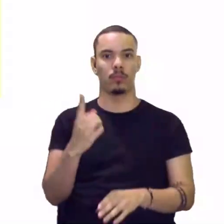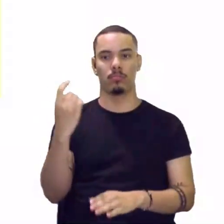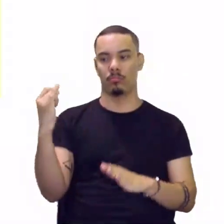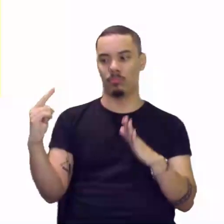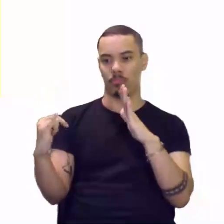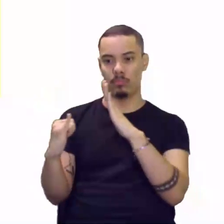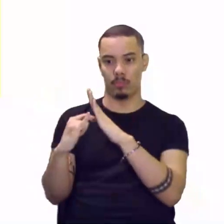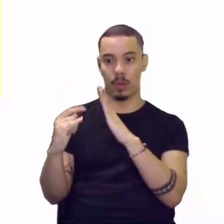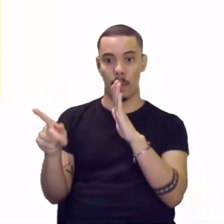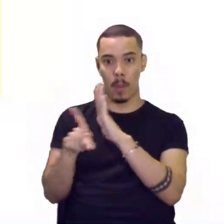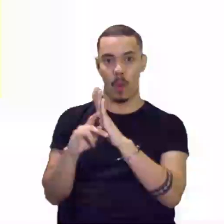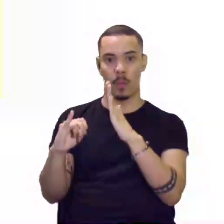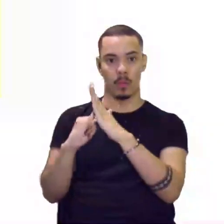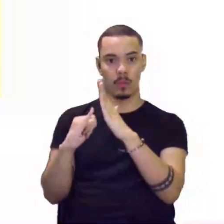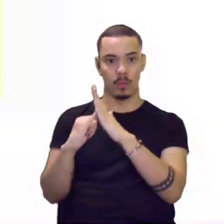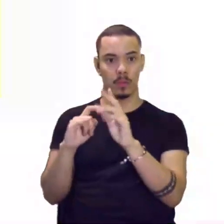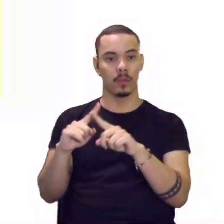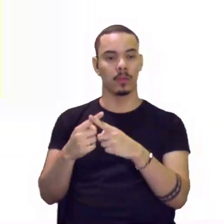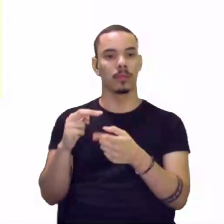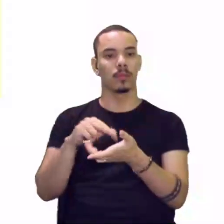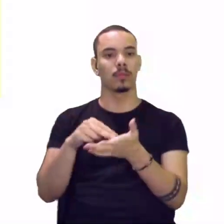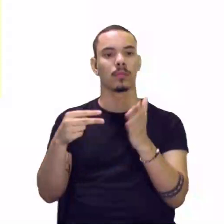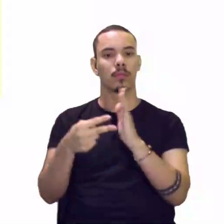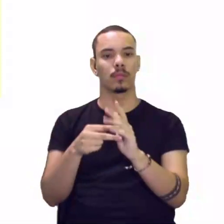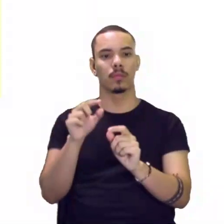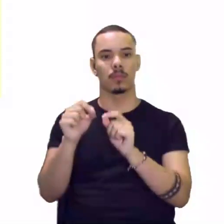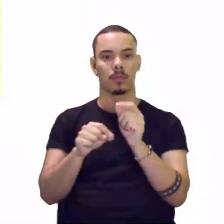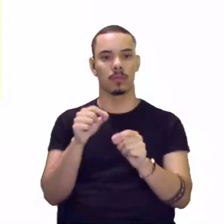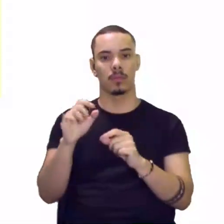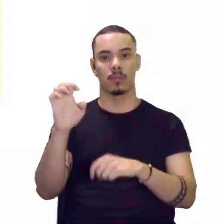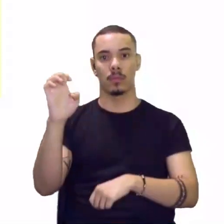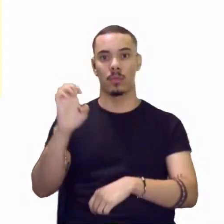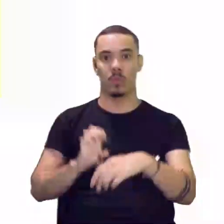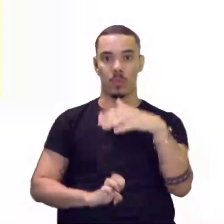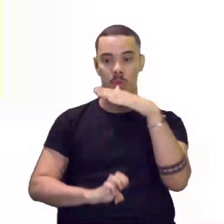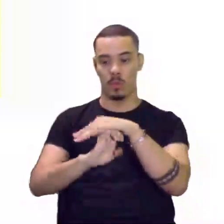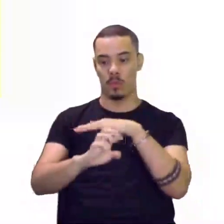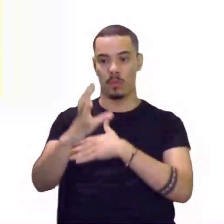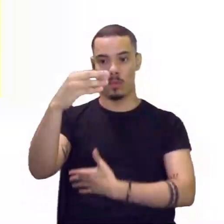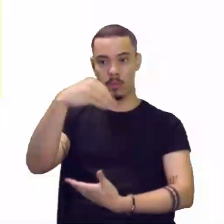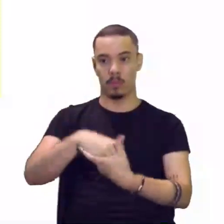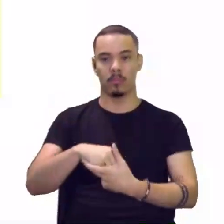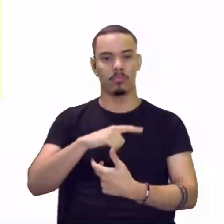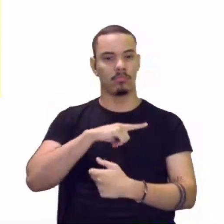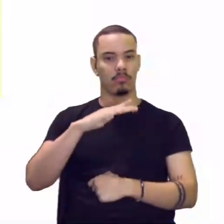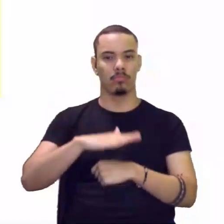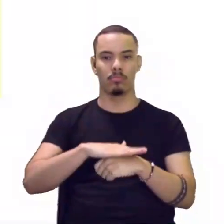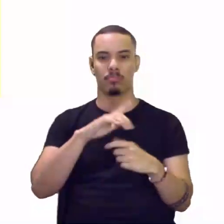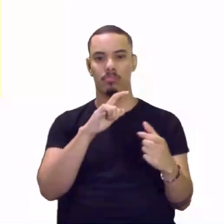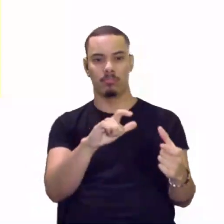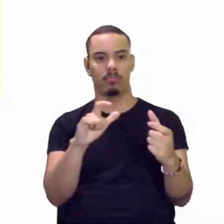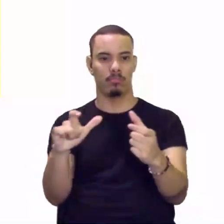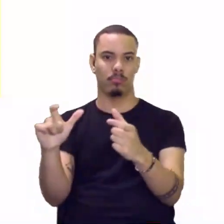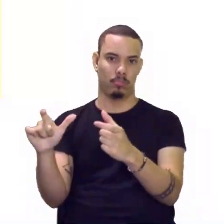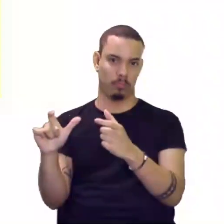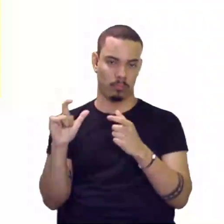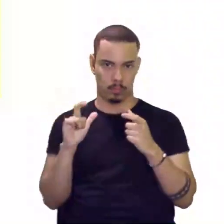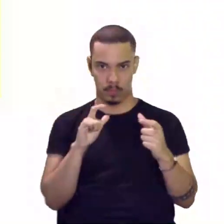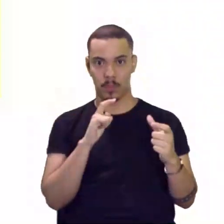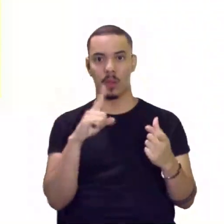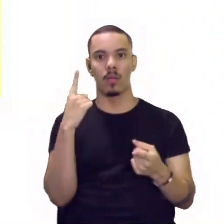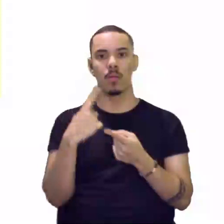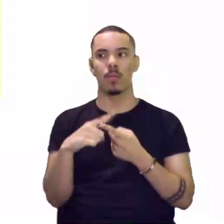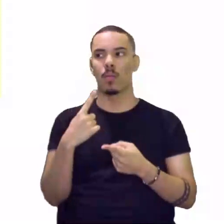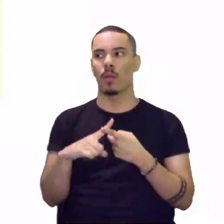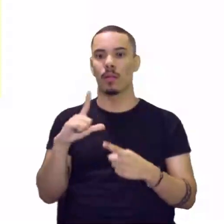instituição. Isso significa que o território do Estado contém muitas territorialidades. o território